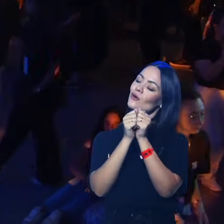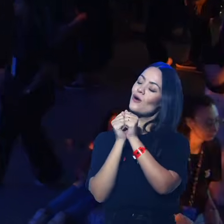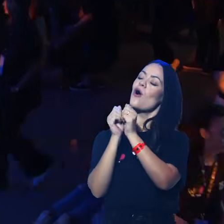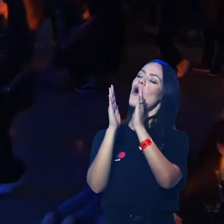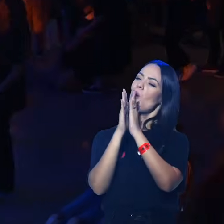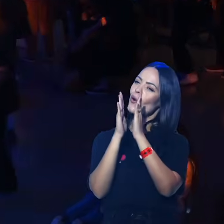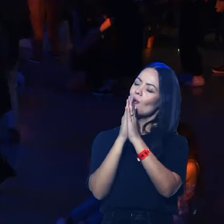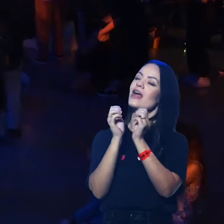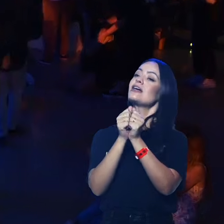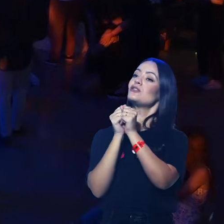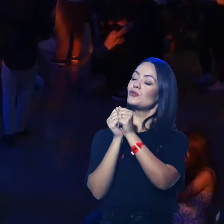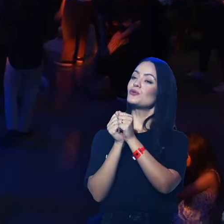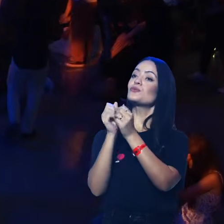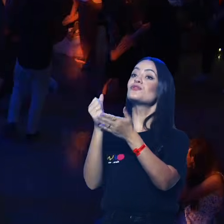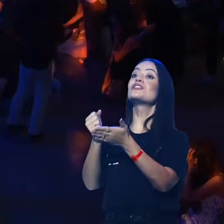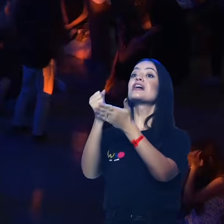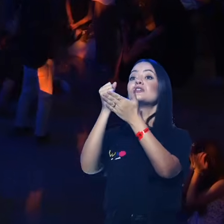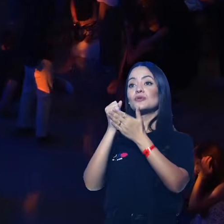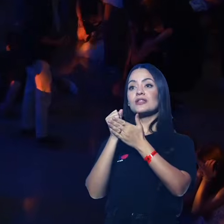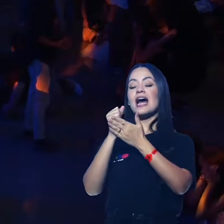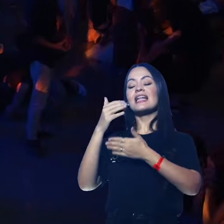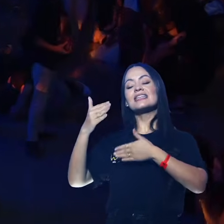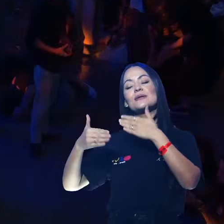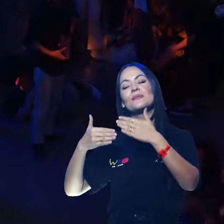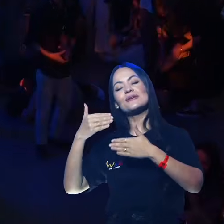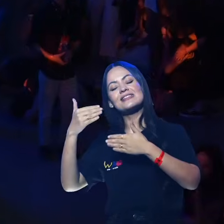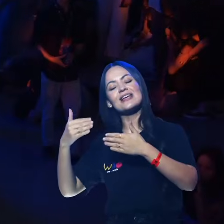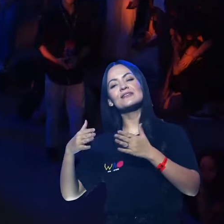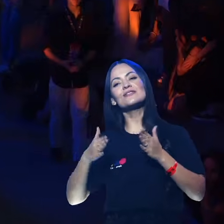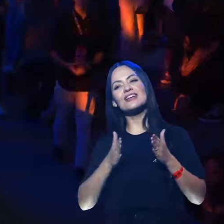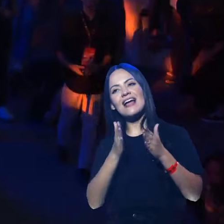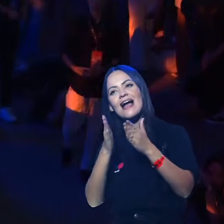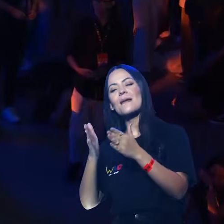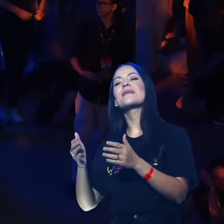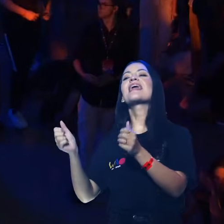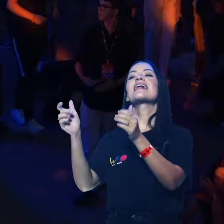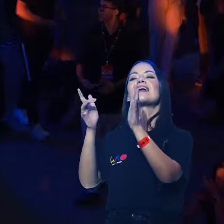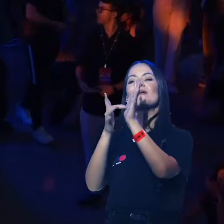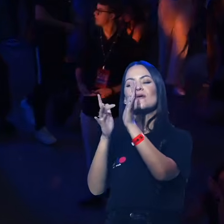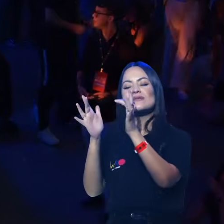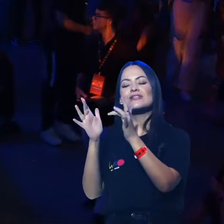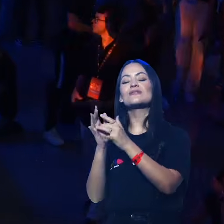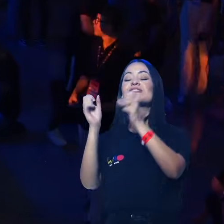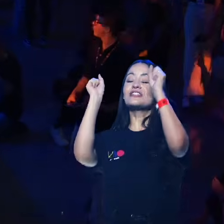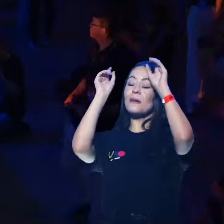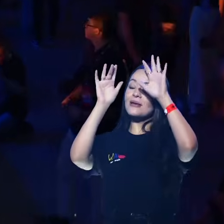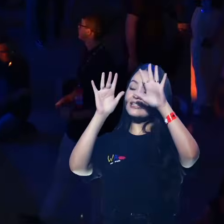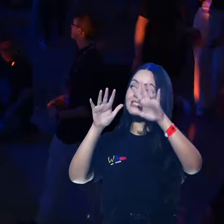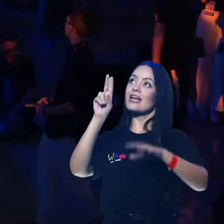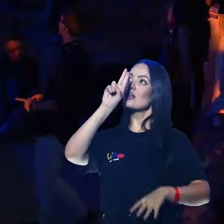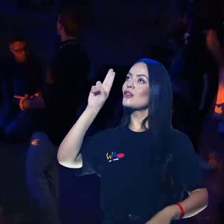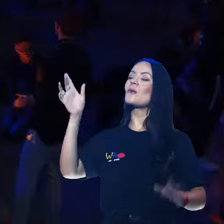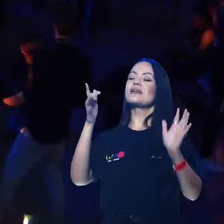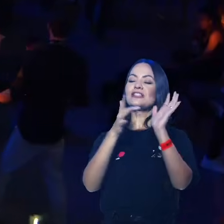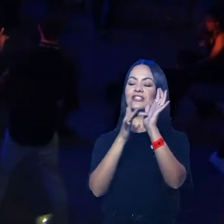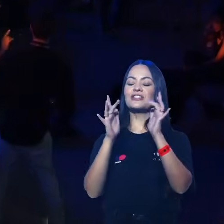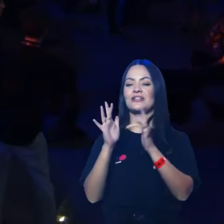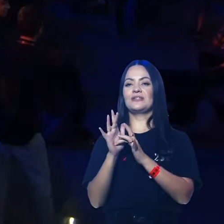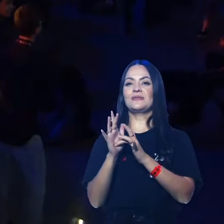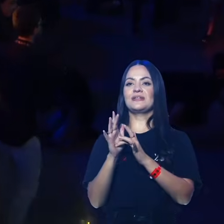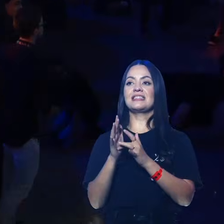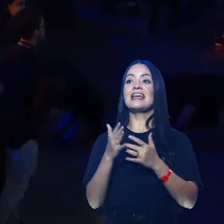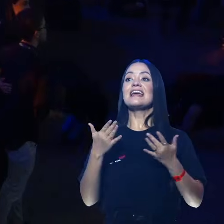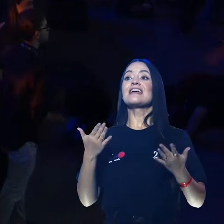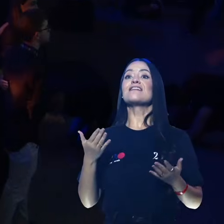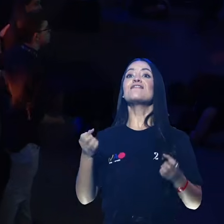te ajudar nesse processo de caminhada com Deus e te abençoar em nome de Jesus. Quem foi